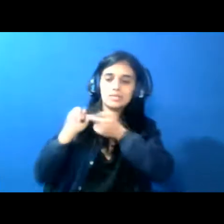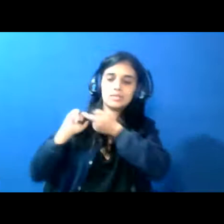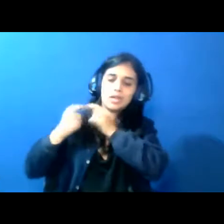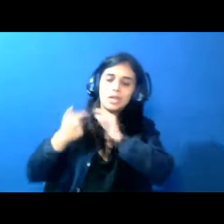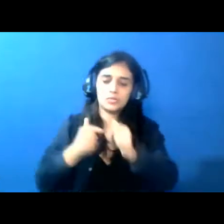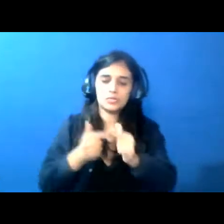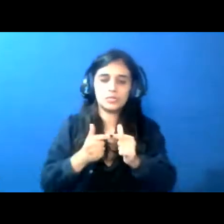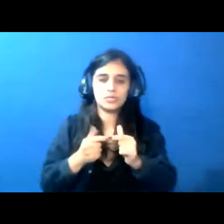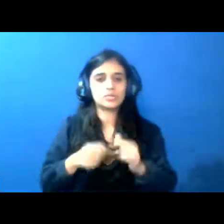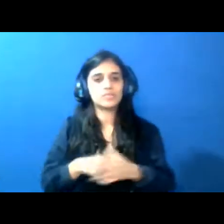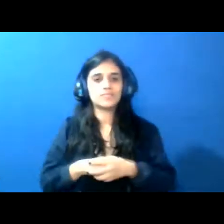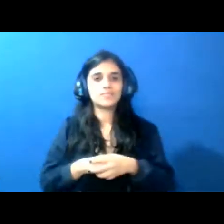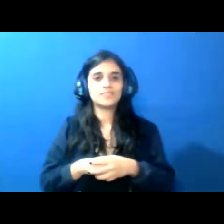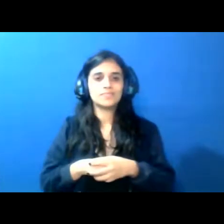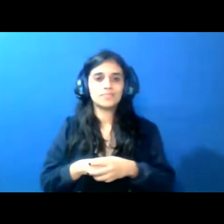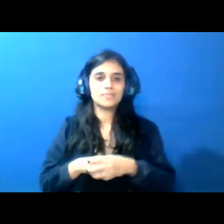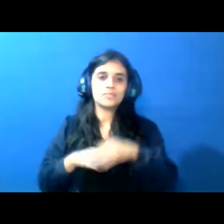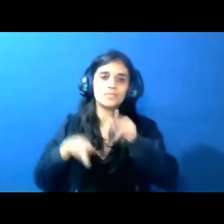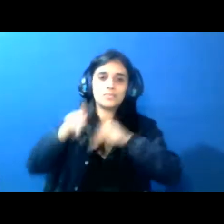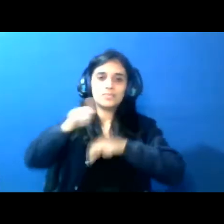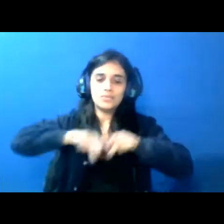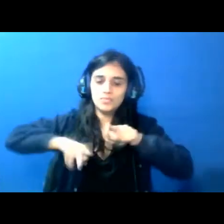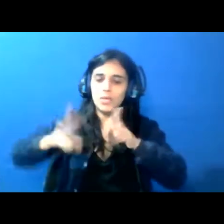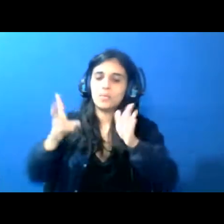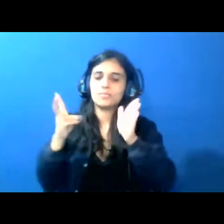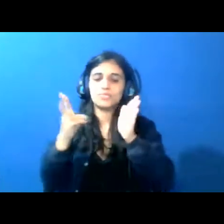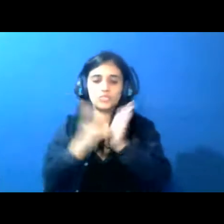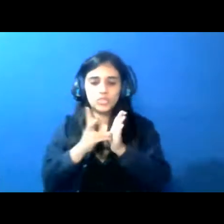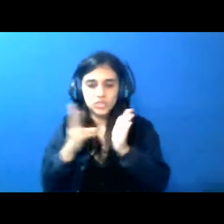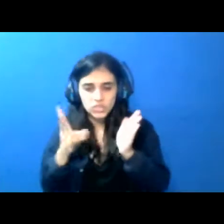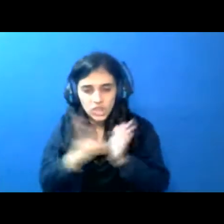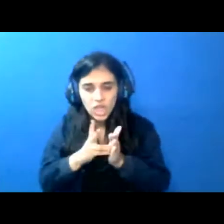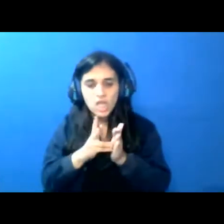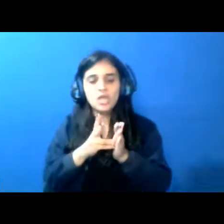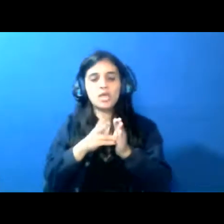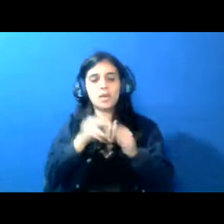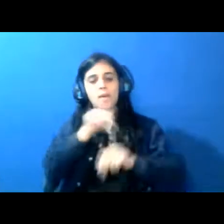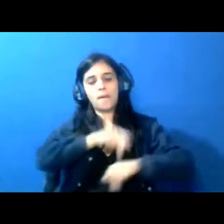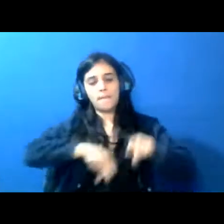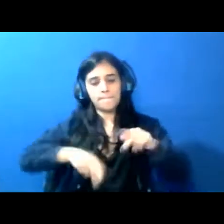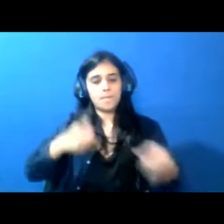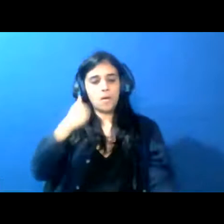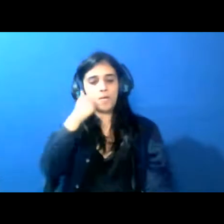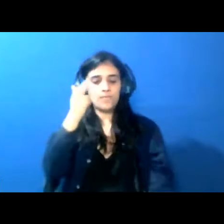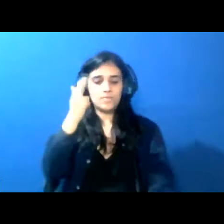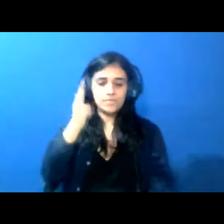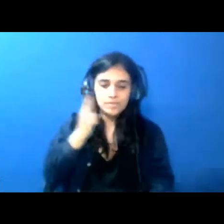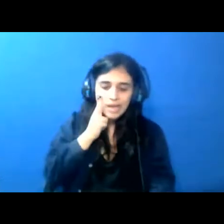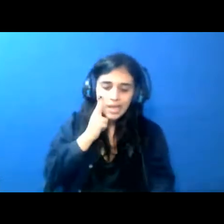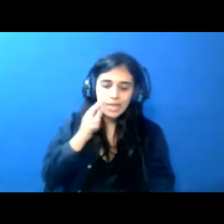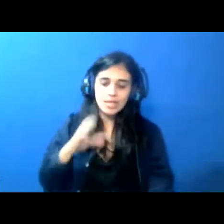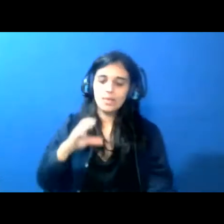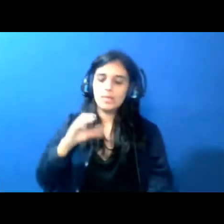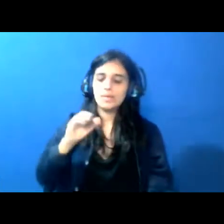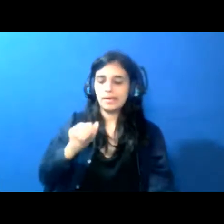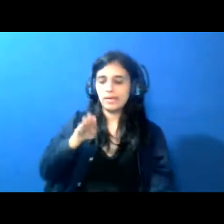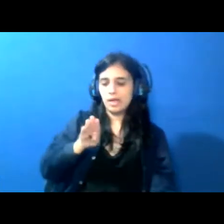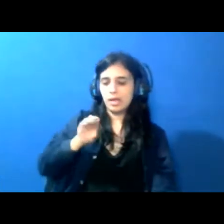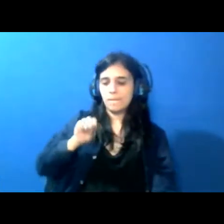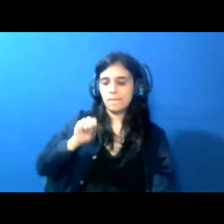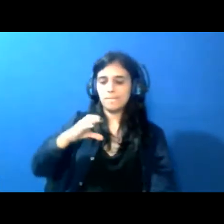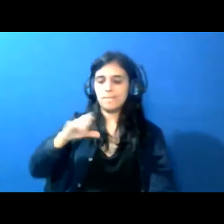dos povos indígenas, dos povos negros, caboclos, né? Bem